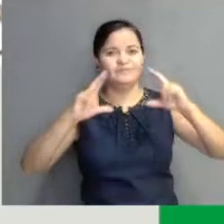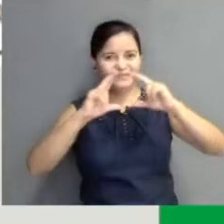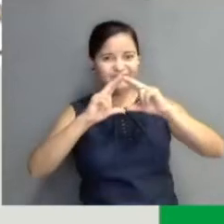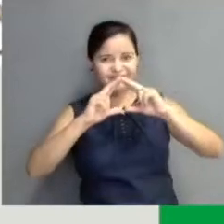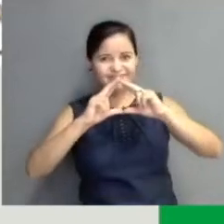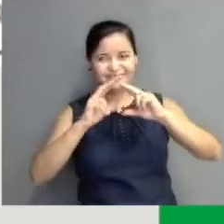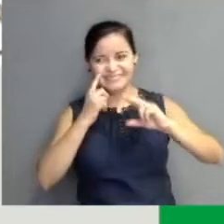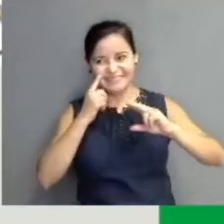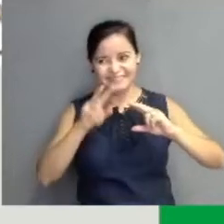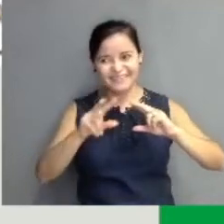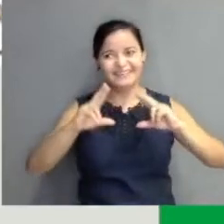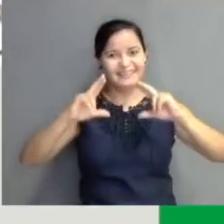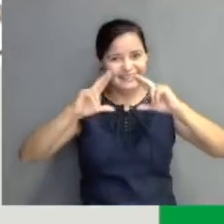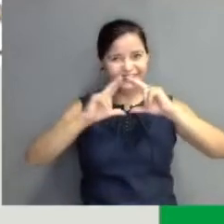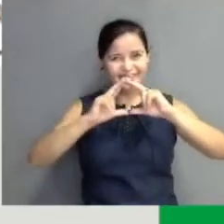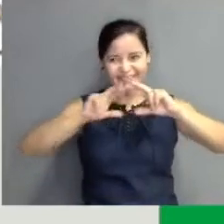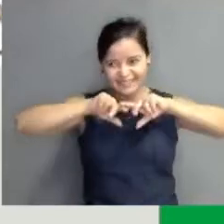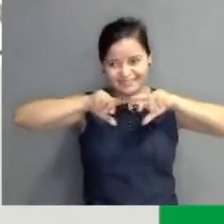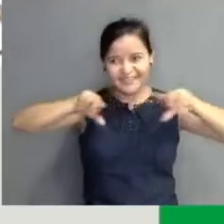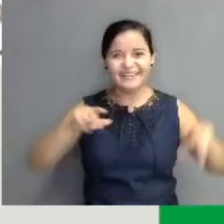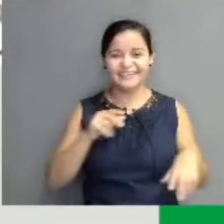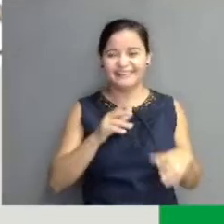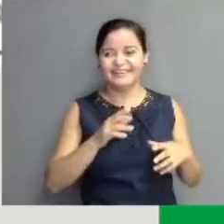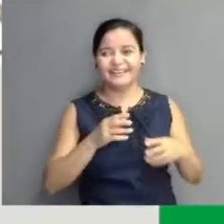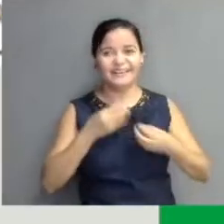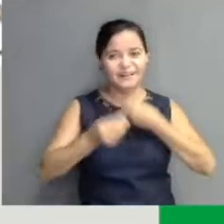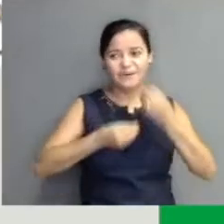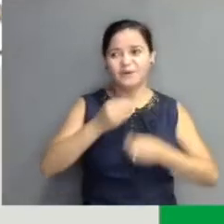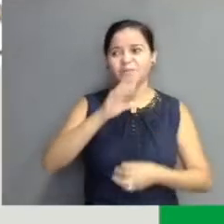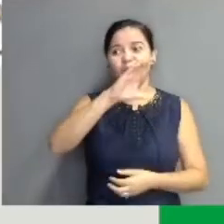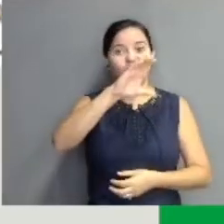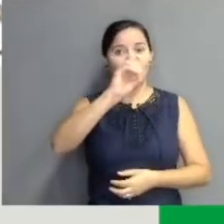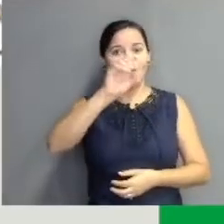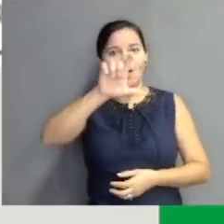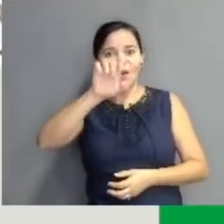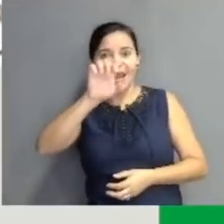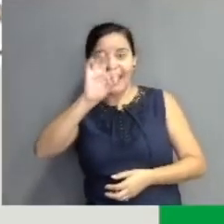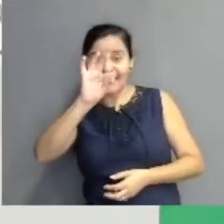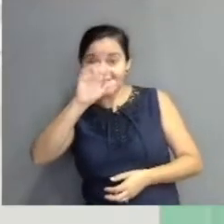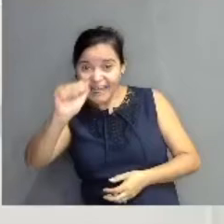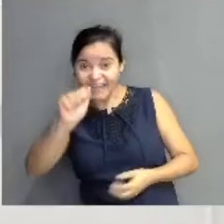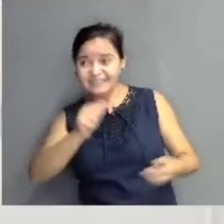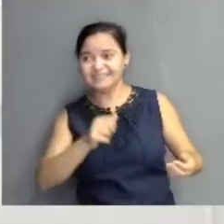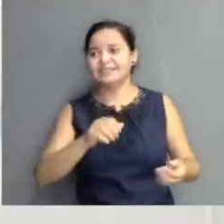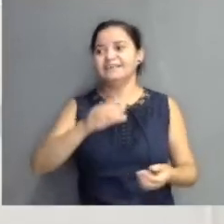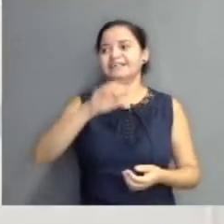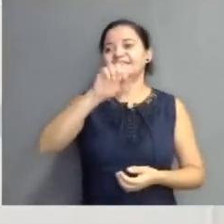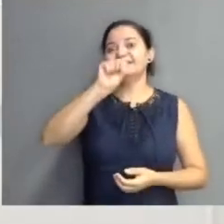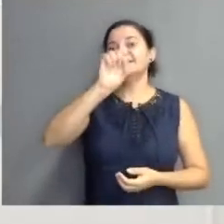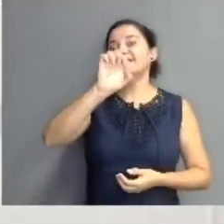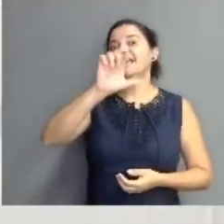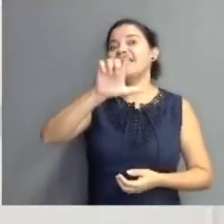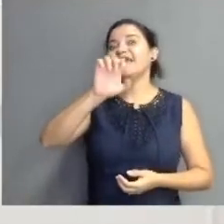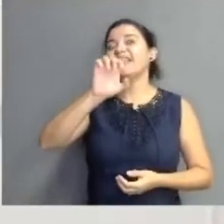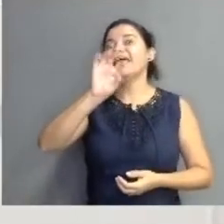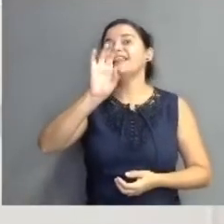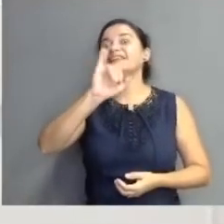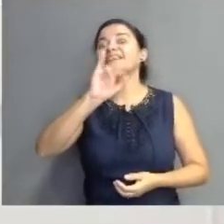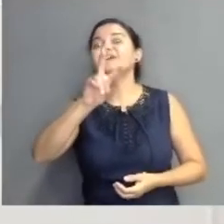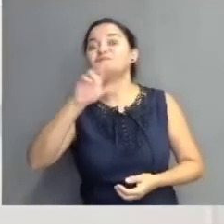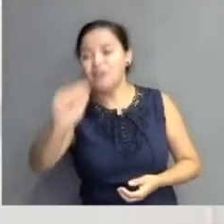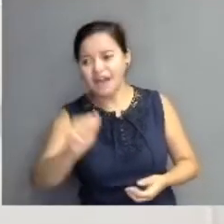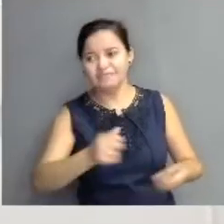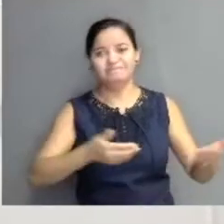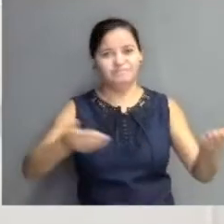vê, a gente não pode deixar de falar, gente, da coleta seletiva. Esse gerenciamento desses nossos resíduos que são produzidos, sólidos,